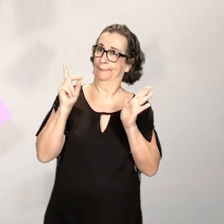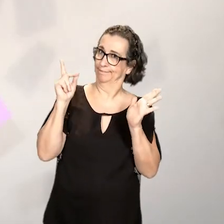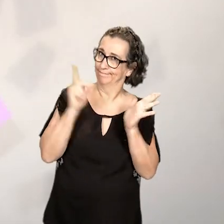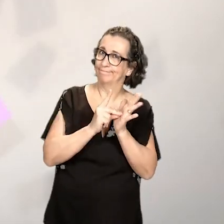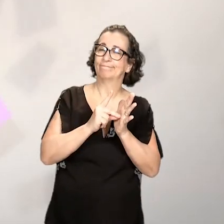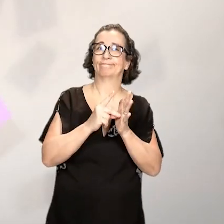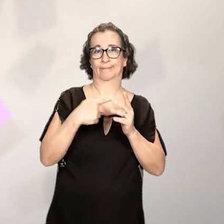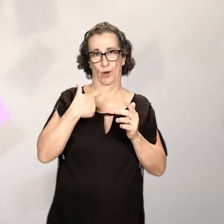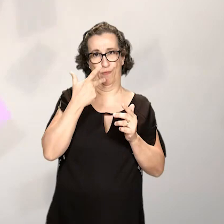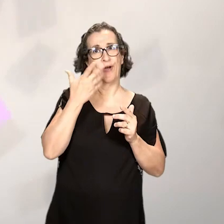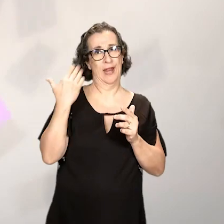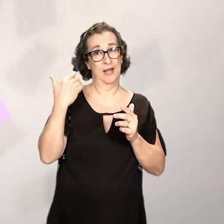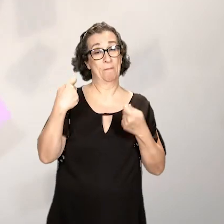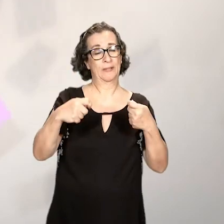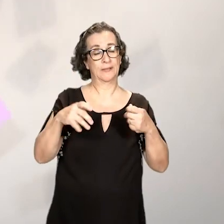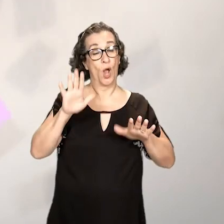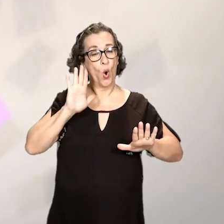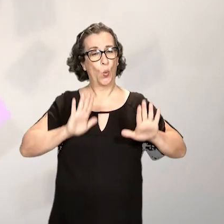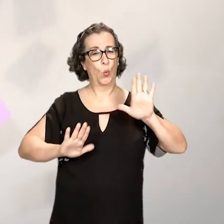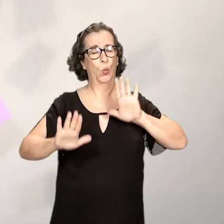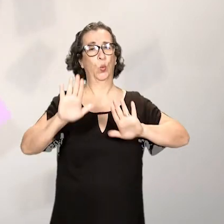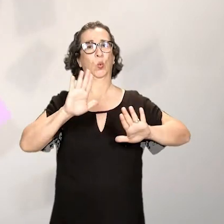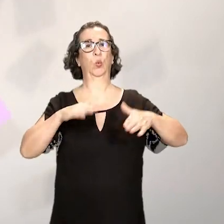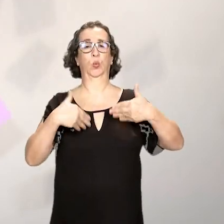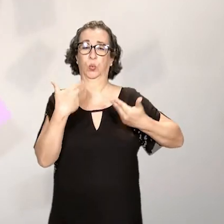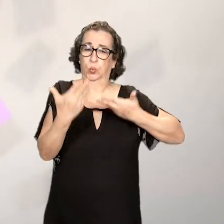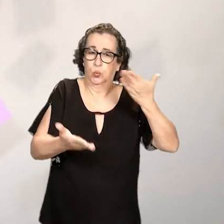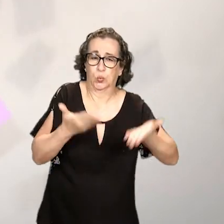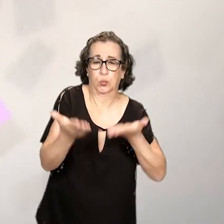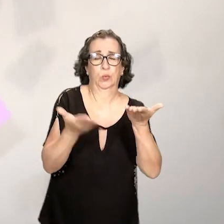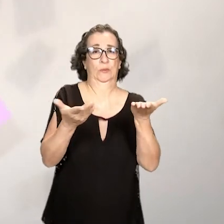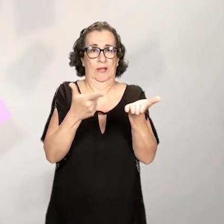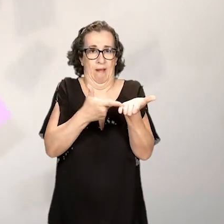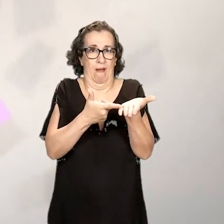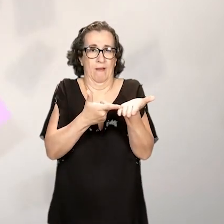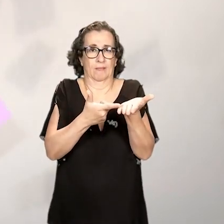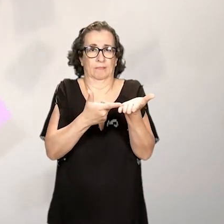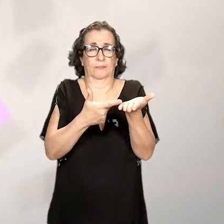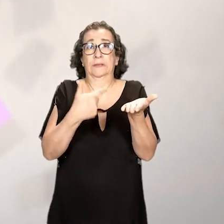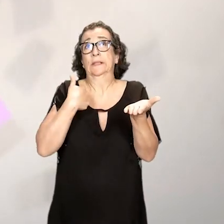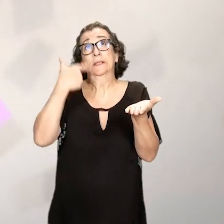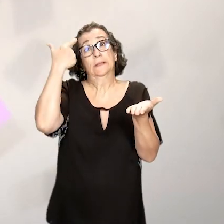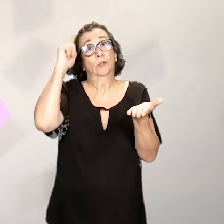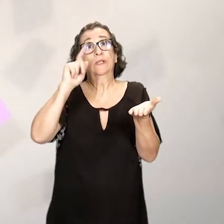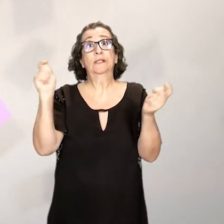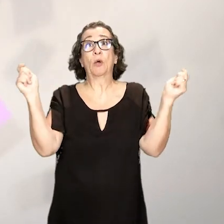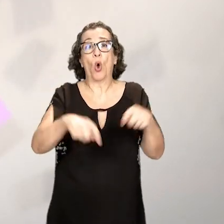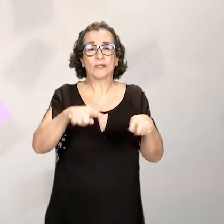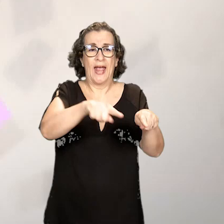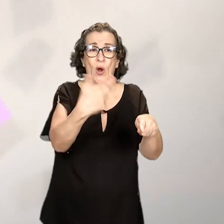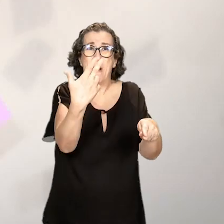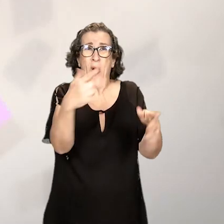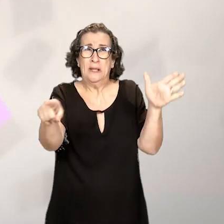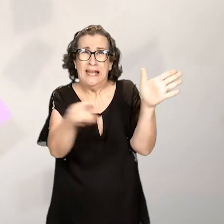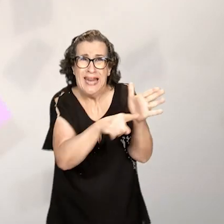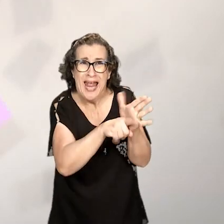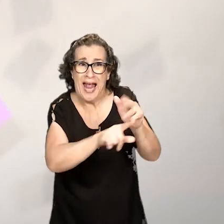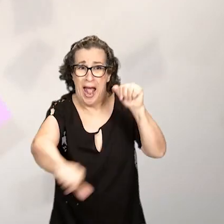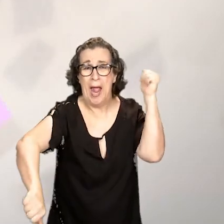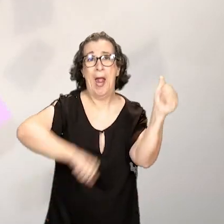cuidar como eu falei é dessas experiências eu não sei que a gente consegue transformar em algo positivo mas a gente